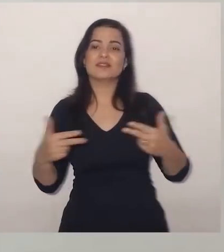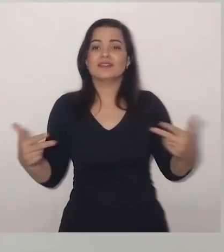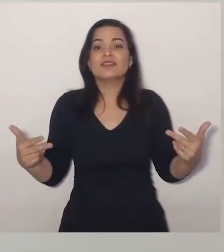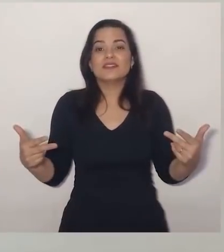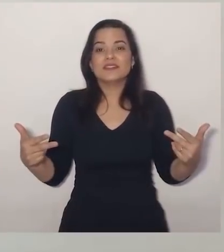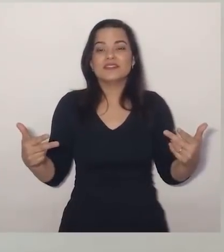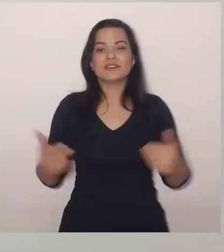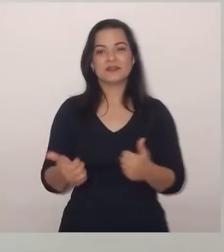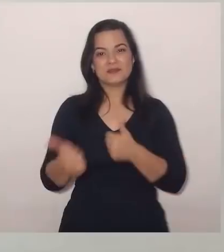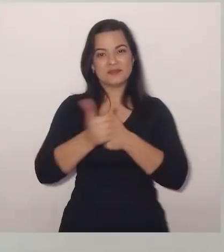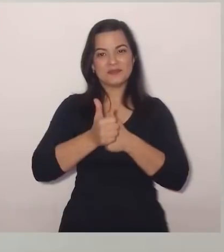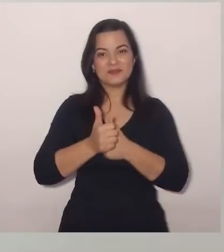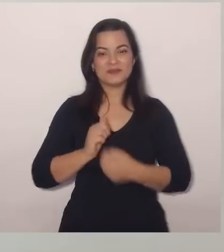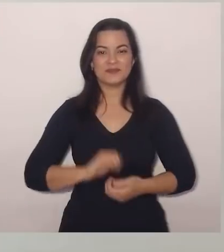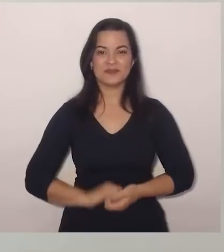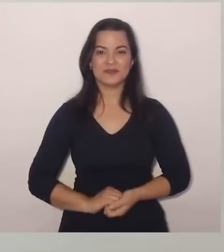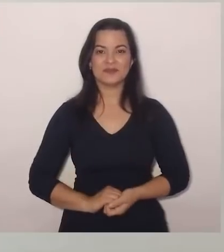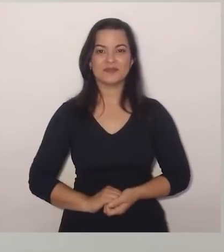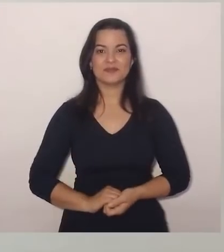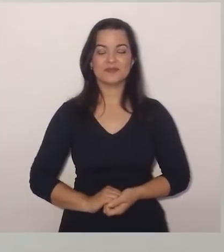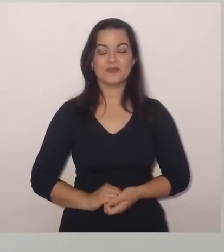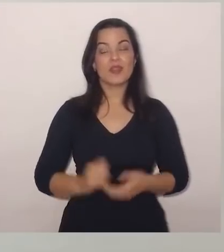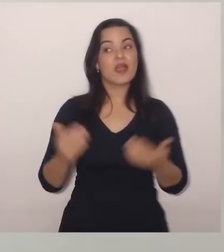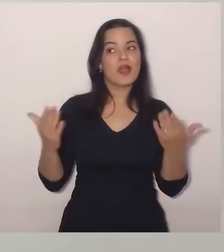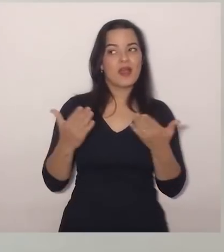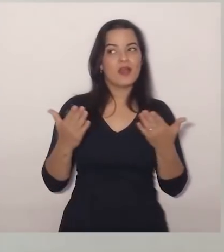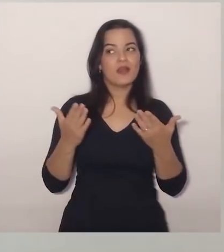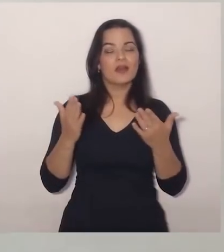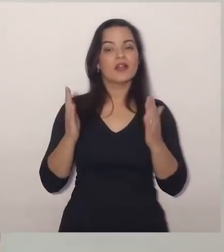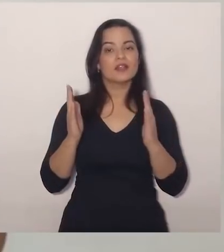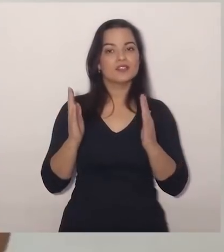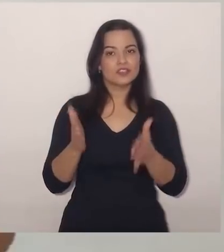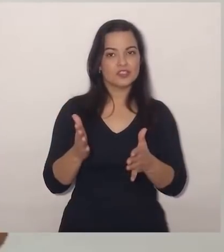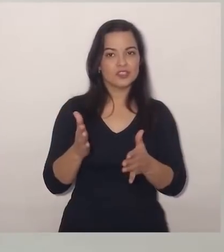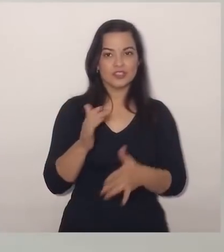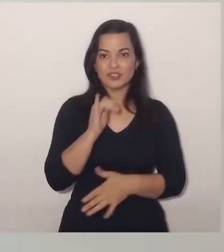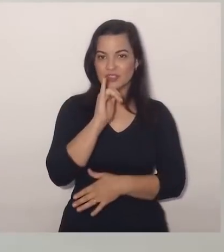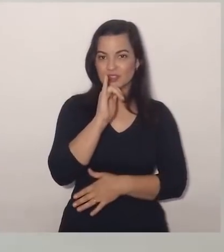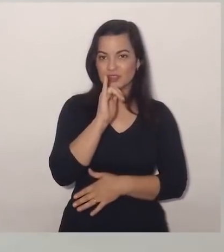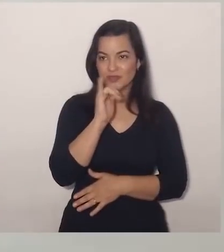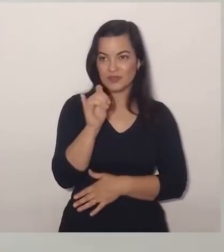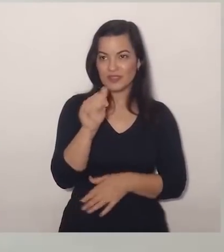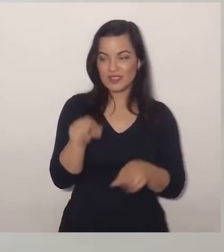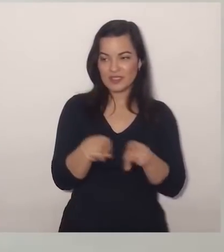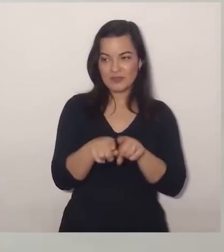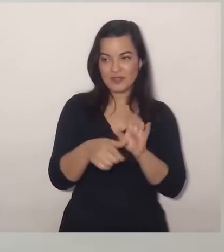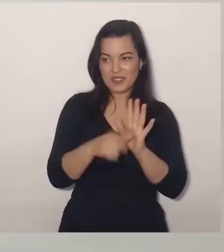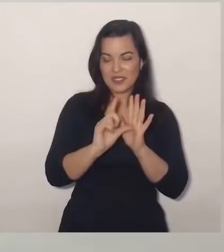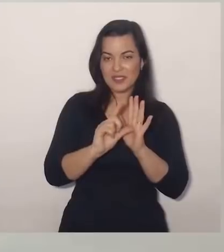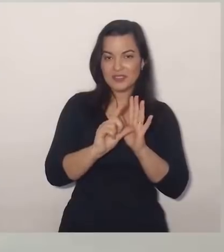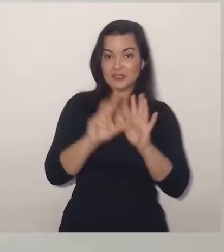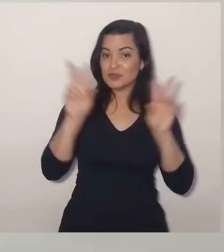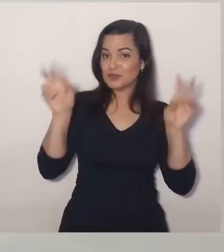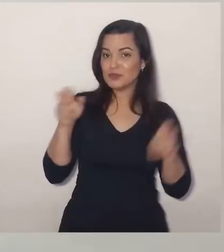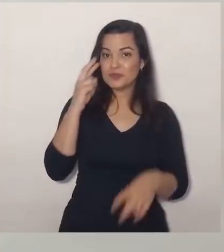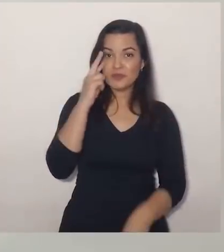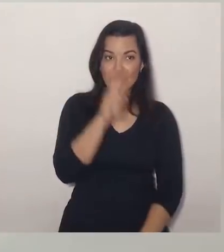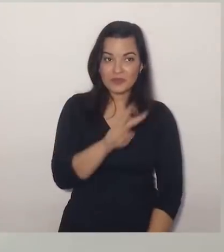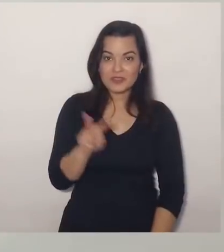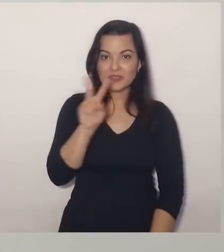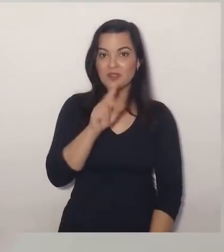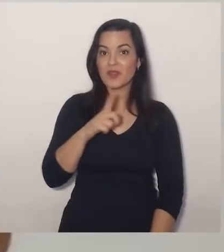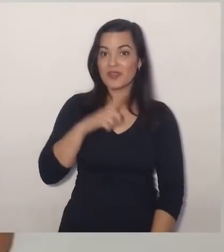coisas que estão à minha volta. Agora eu falei que sobre a visão eu tinha algo curioso para te contar,